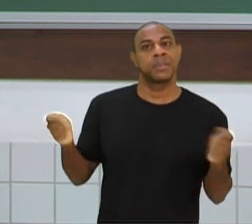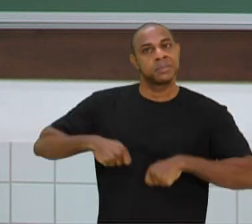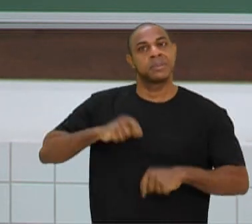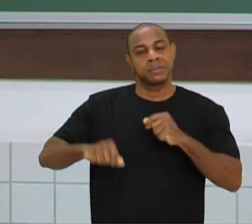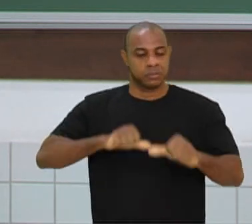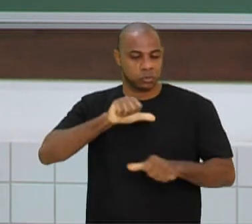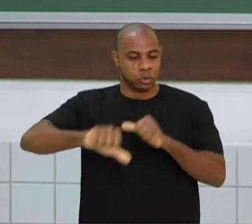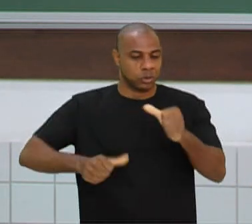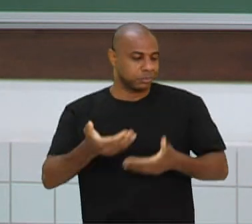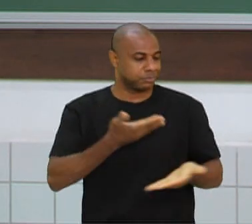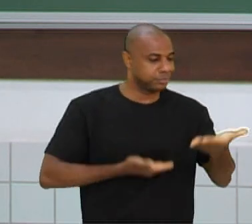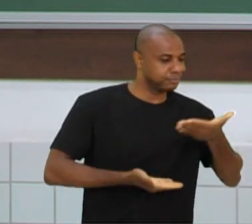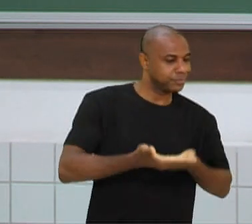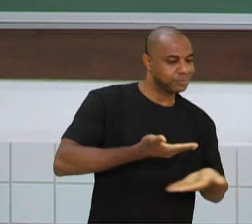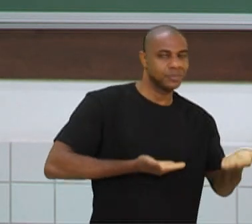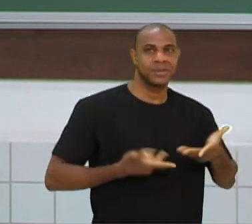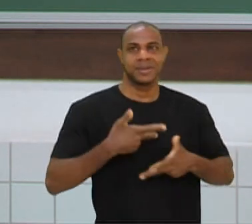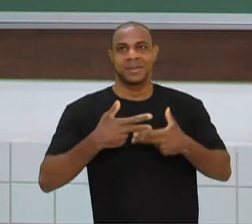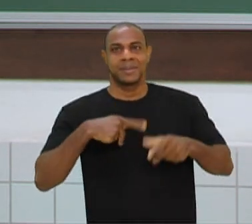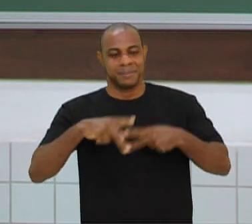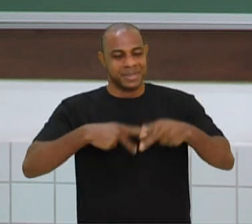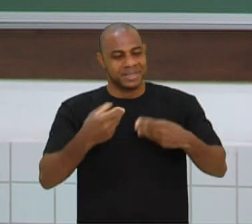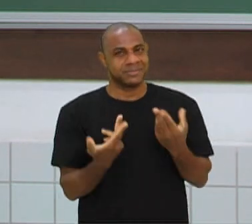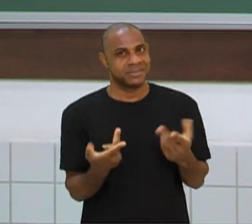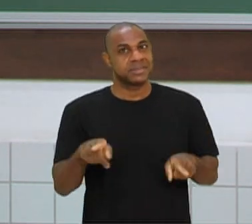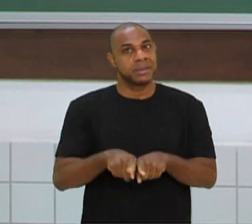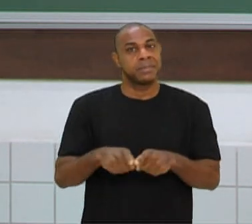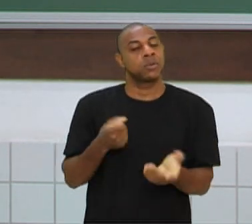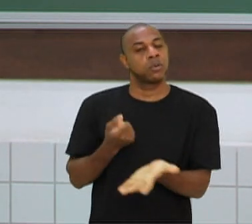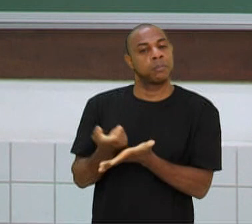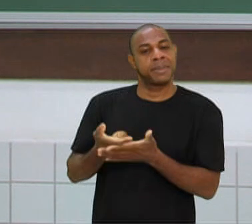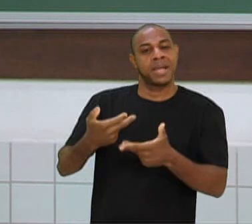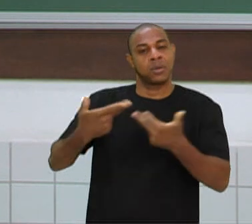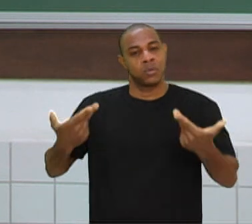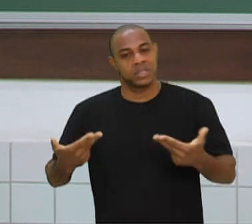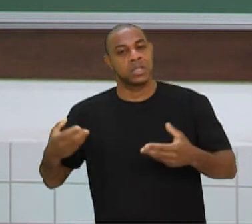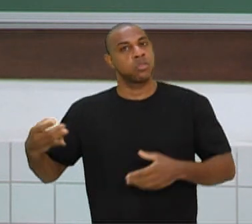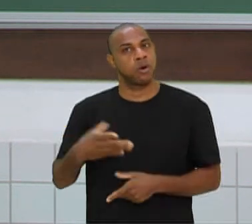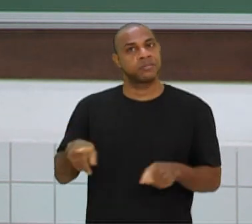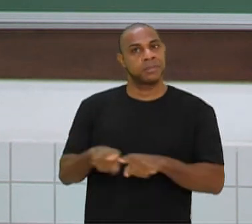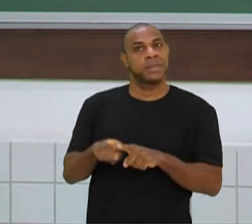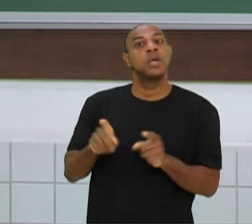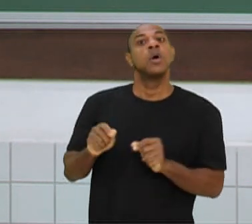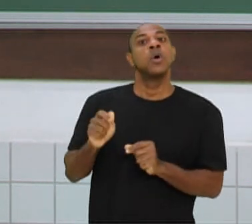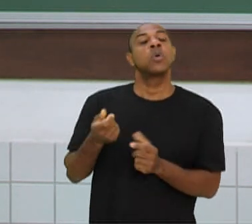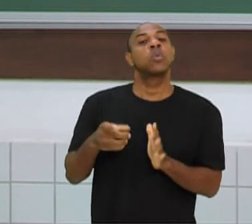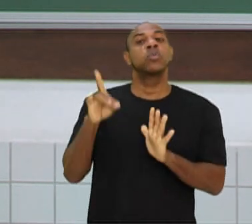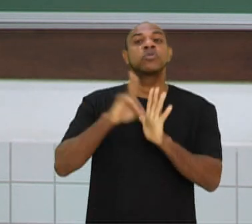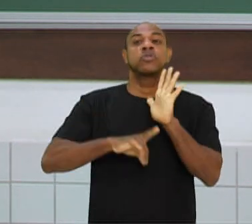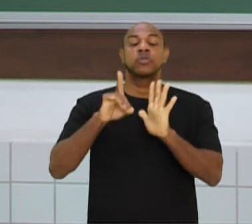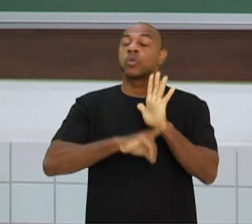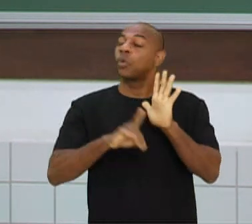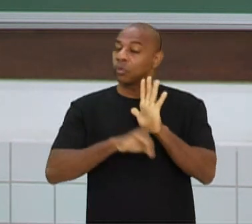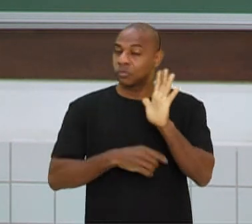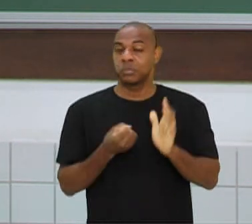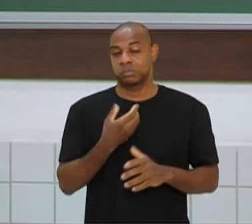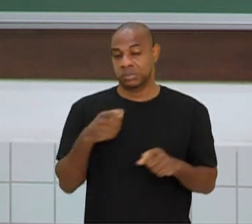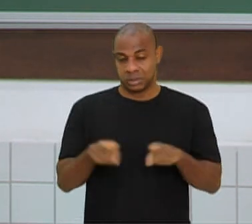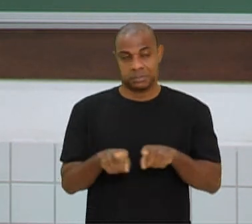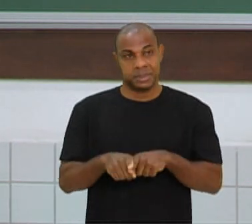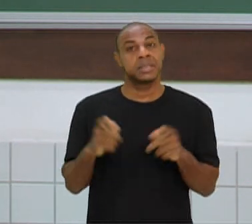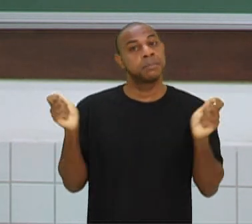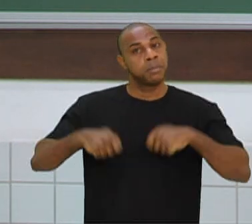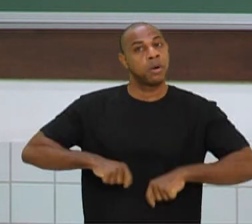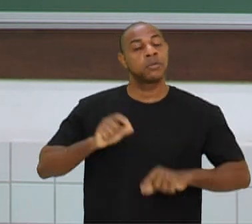da troca e também de comprar produtos novos, de qualidade, com descontos bem grandes. Para quê? Para que eles